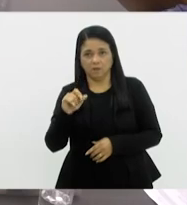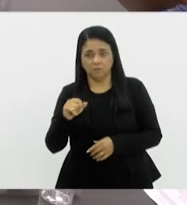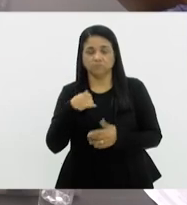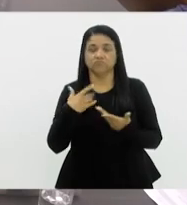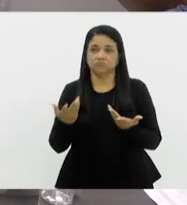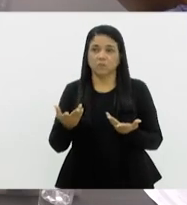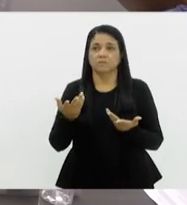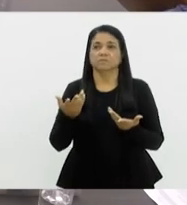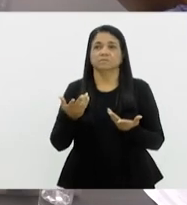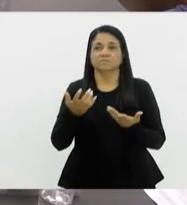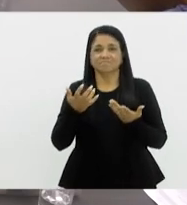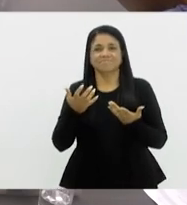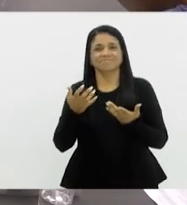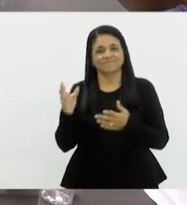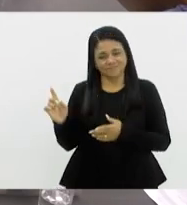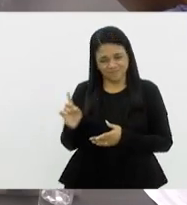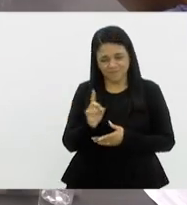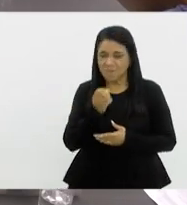Aleluia! Faz favor.